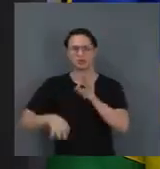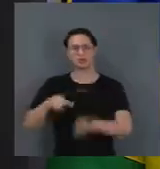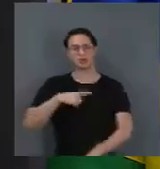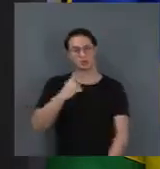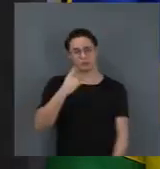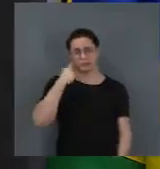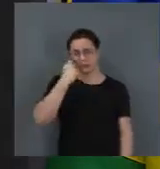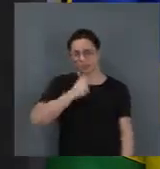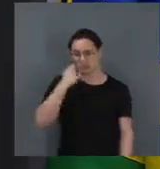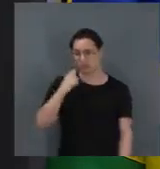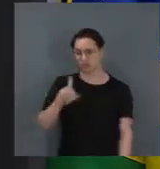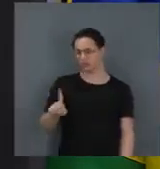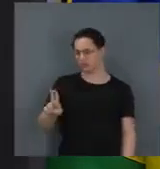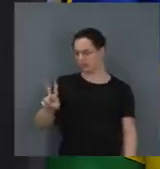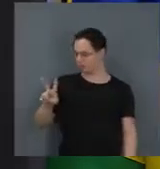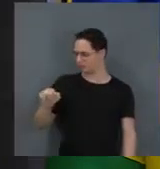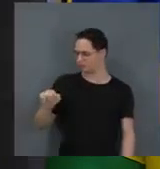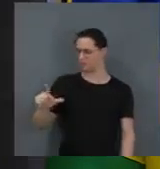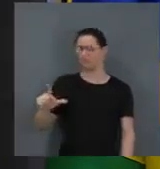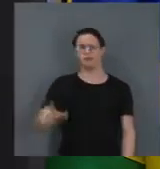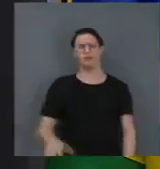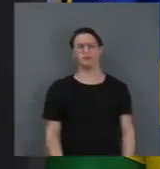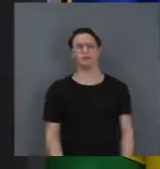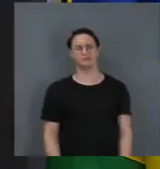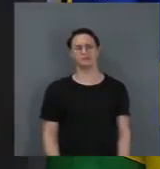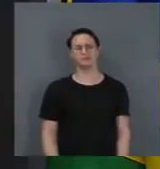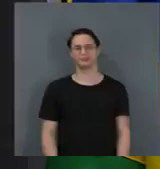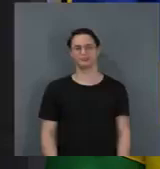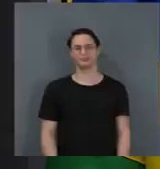República, sim, Marcos Duval,